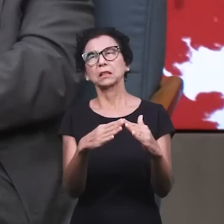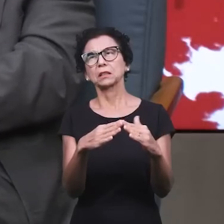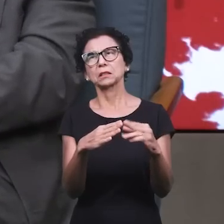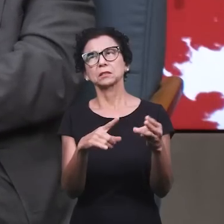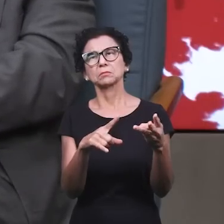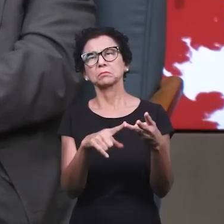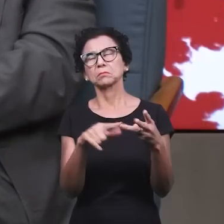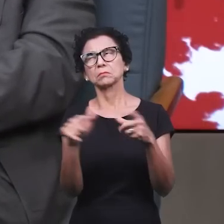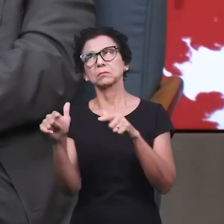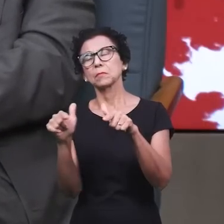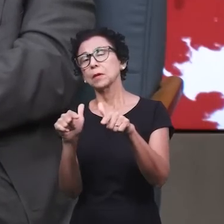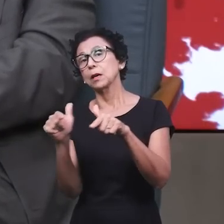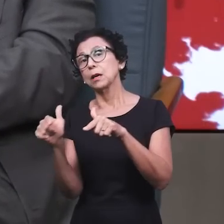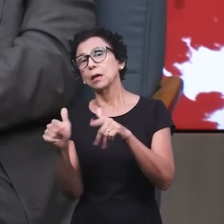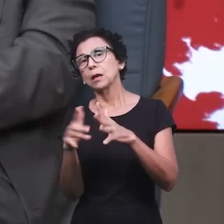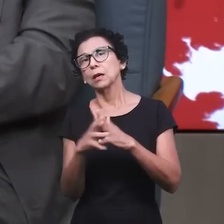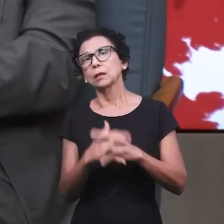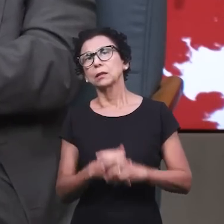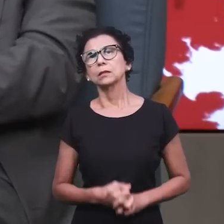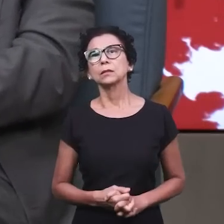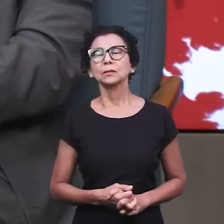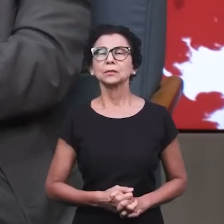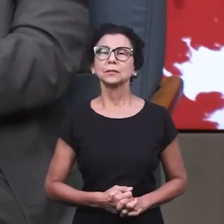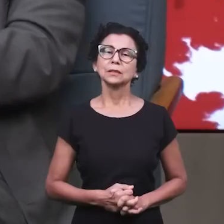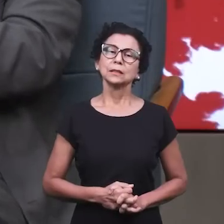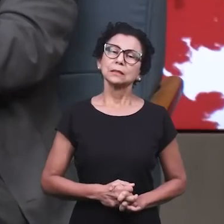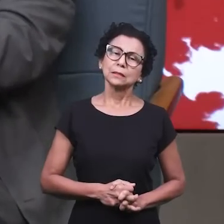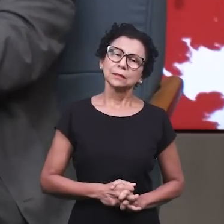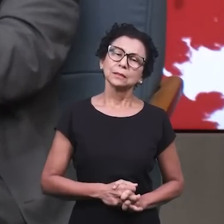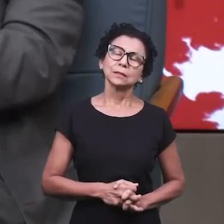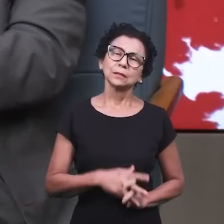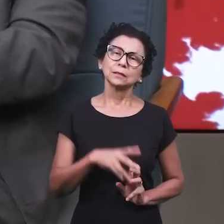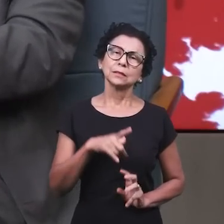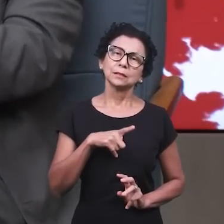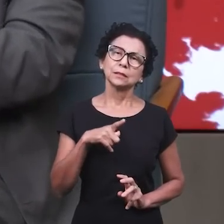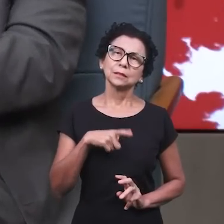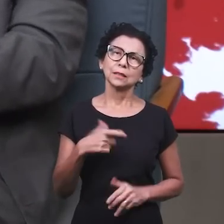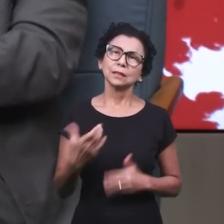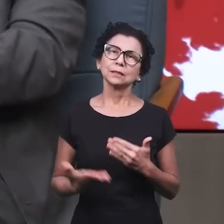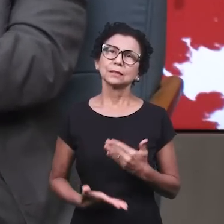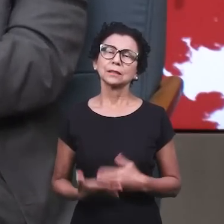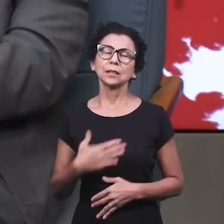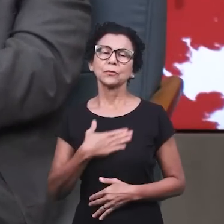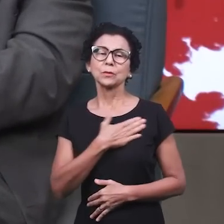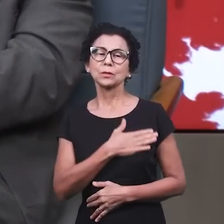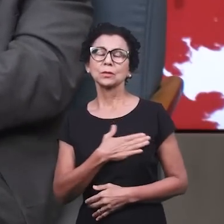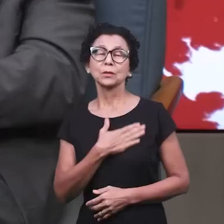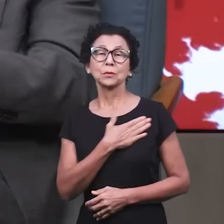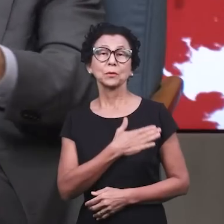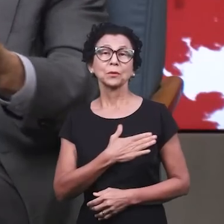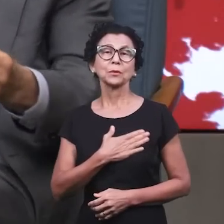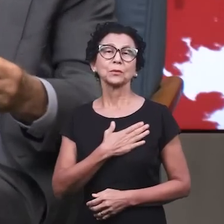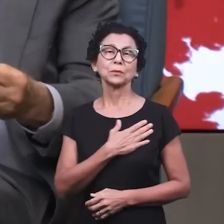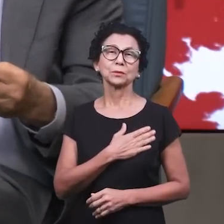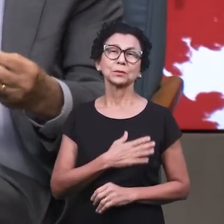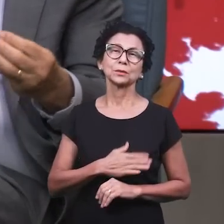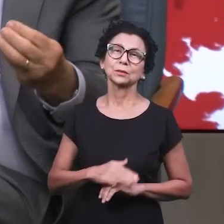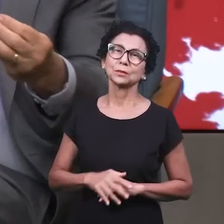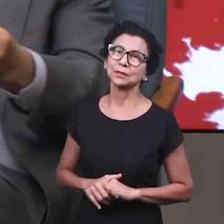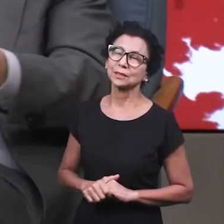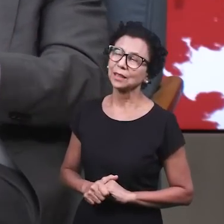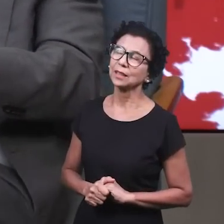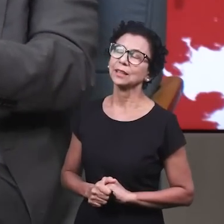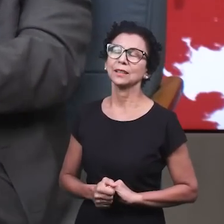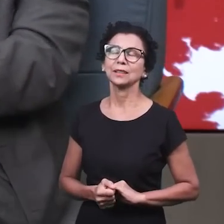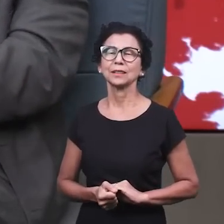trabalho. Há aqueles irmãos que gostam da participação do culto na sua vida